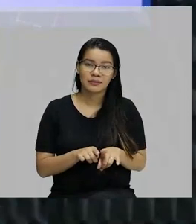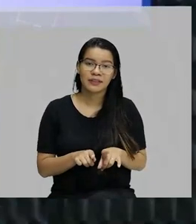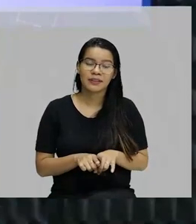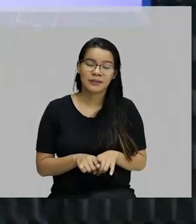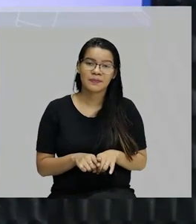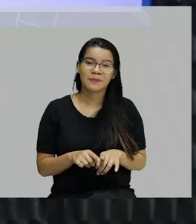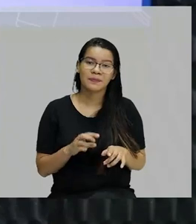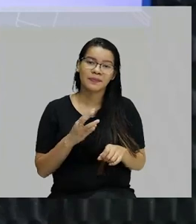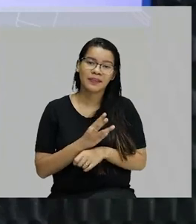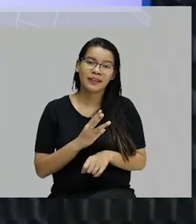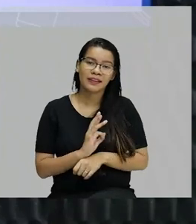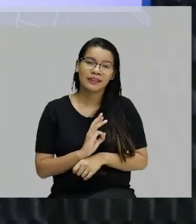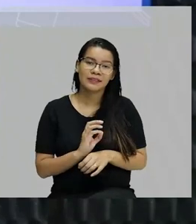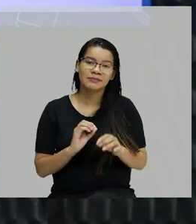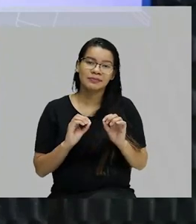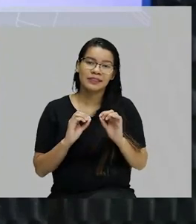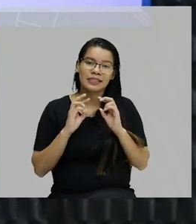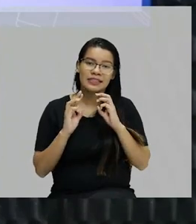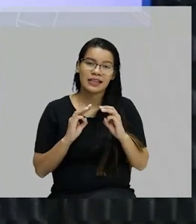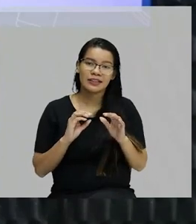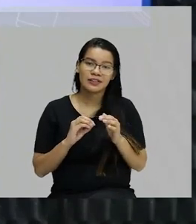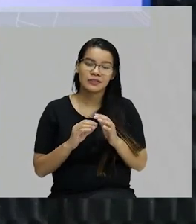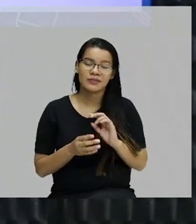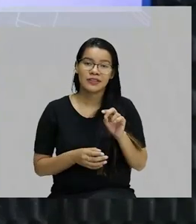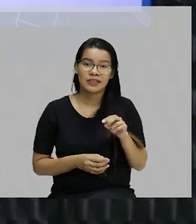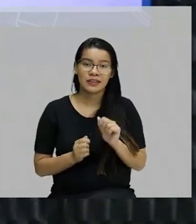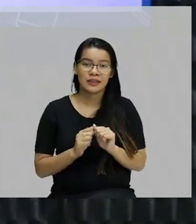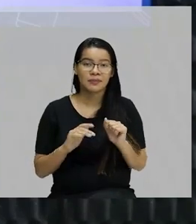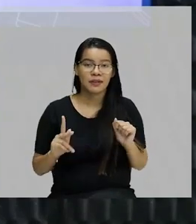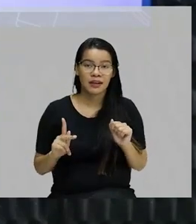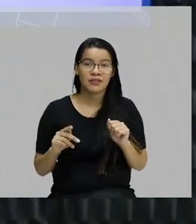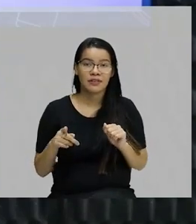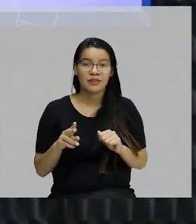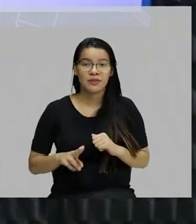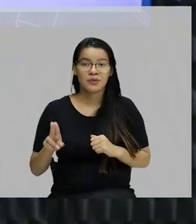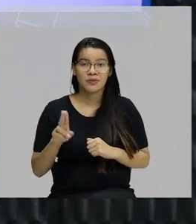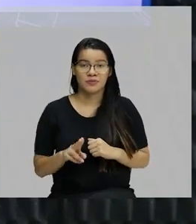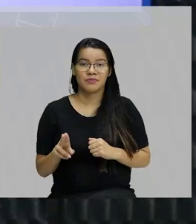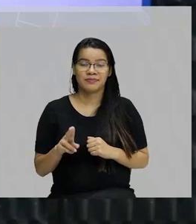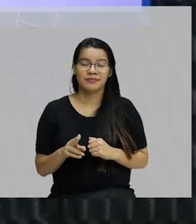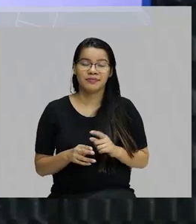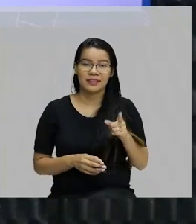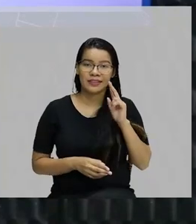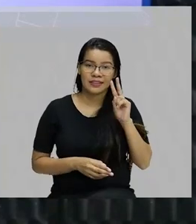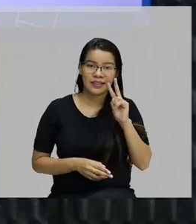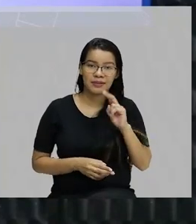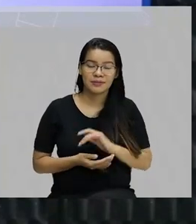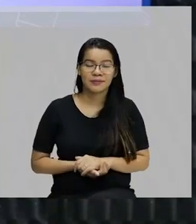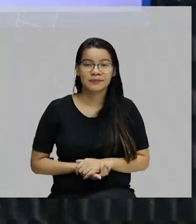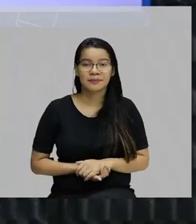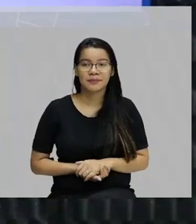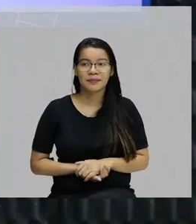né quando vocês querem dar uma ênfase maior aí vocês acabam utilizando os recursos que são interjetivas né lembram das interjeições